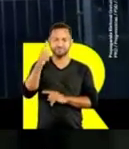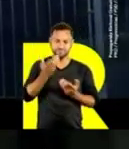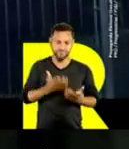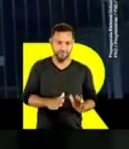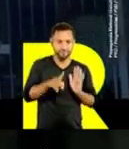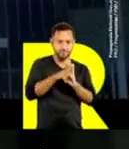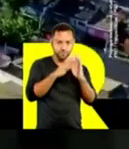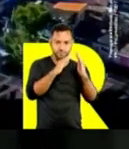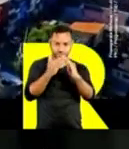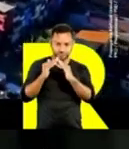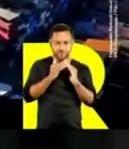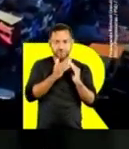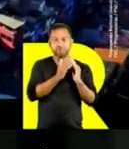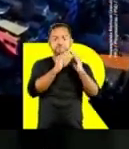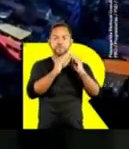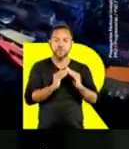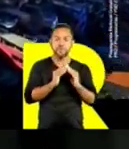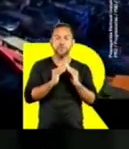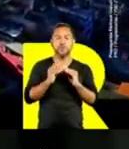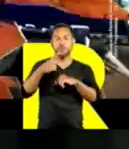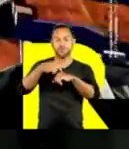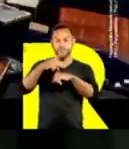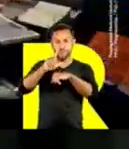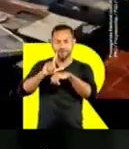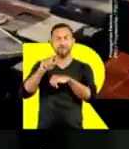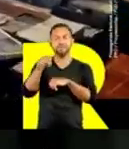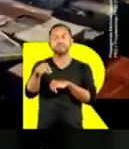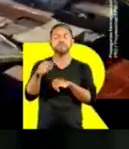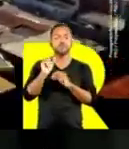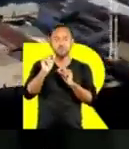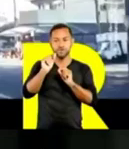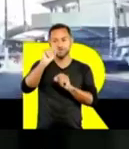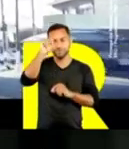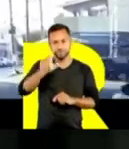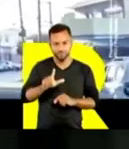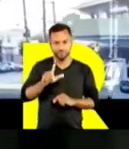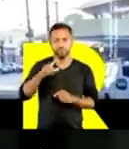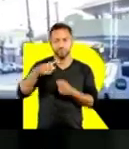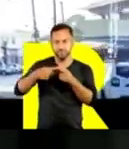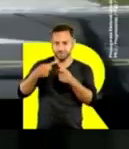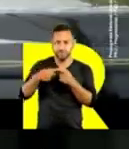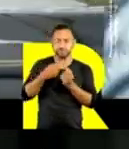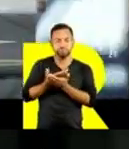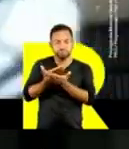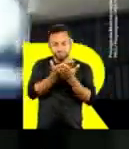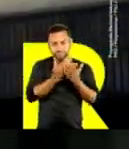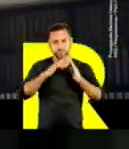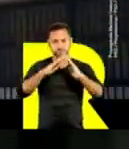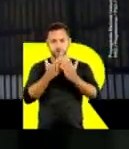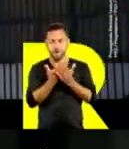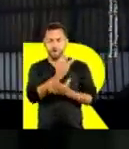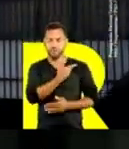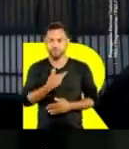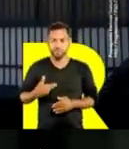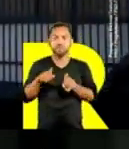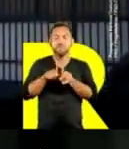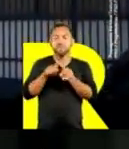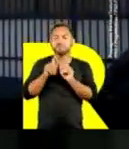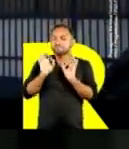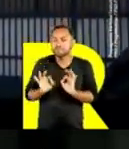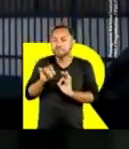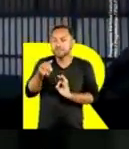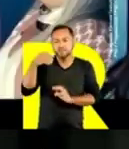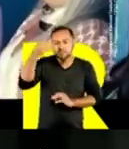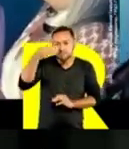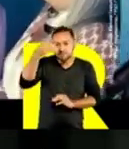da periferia. Morou no Parque Santo Antônio e no Socorro, na zona sul da cidade. Estudou em escola pública. E foi